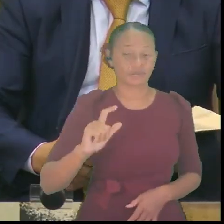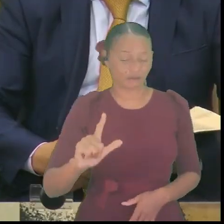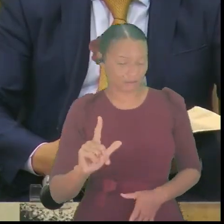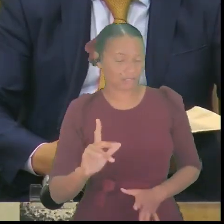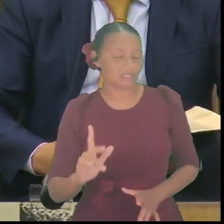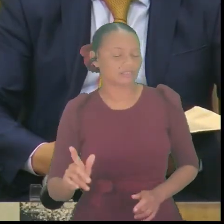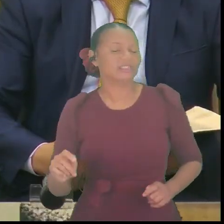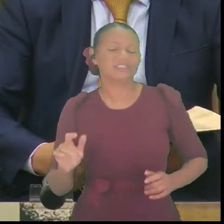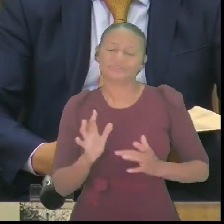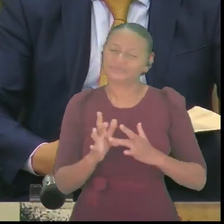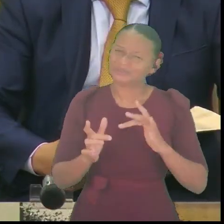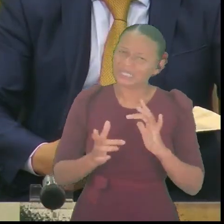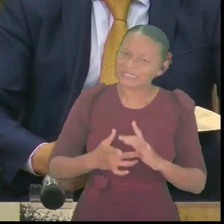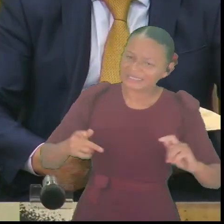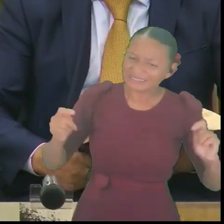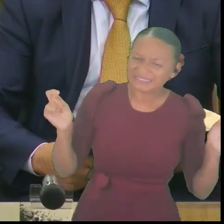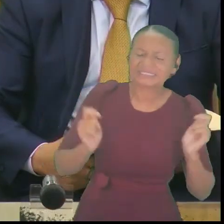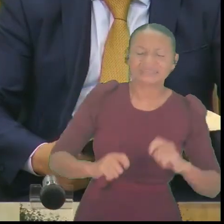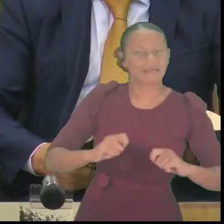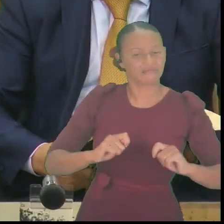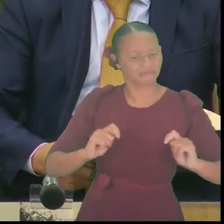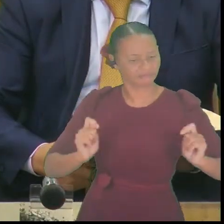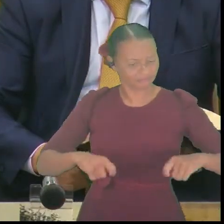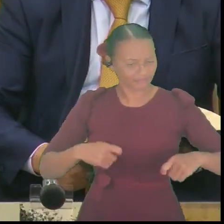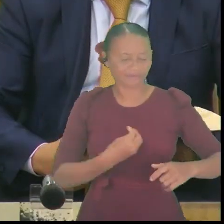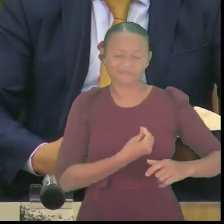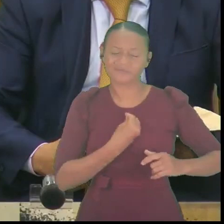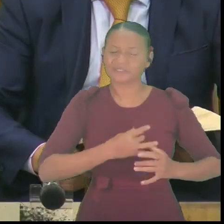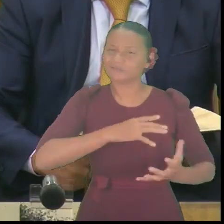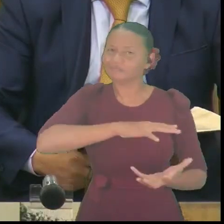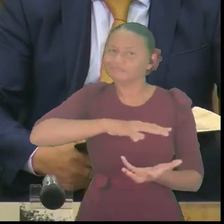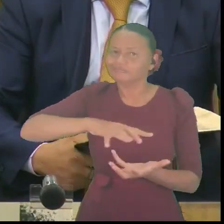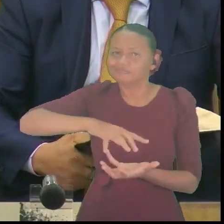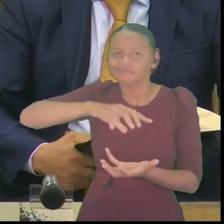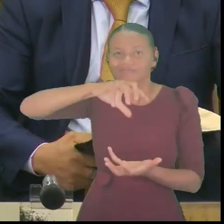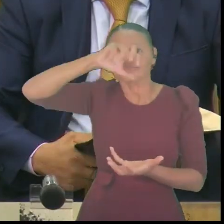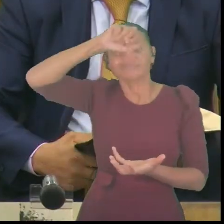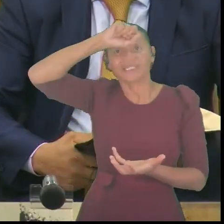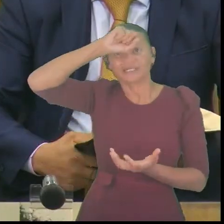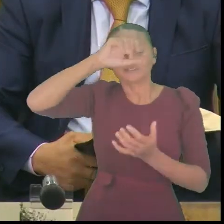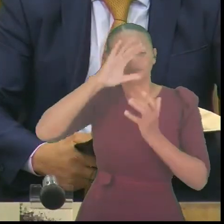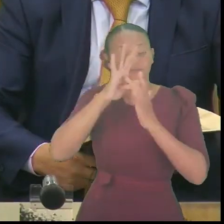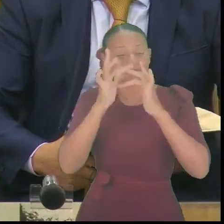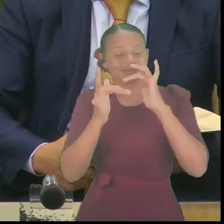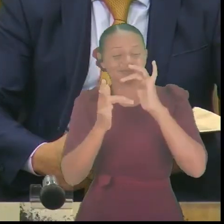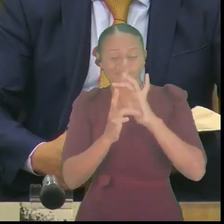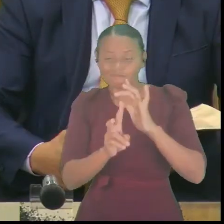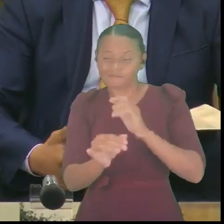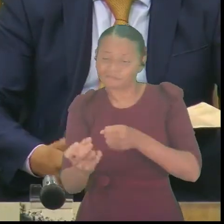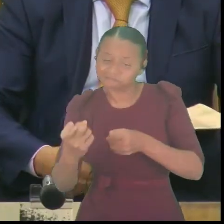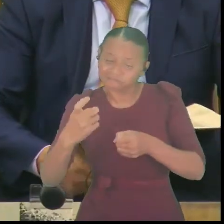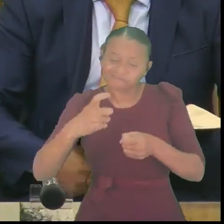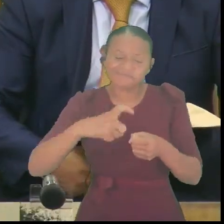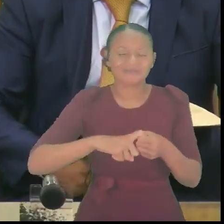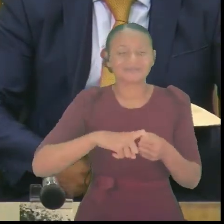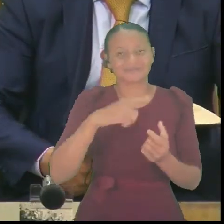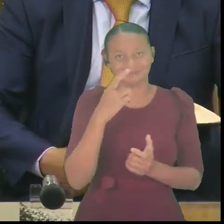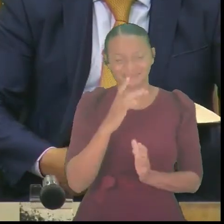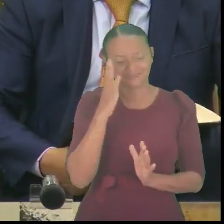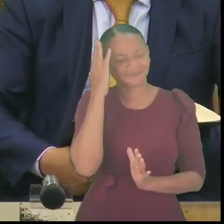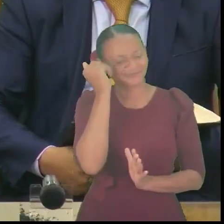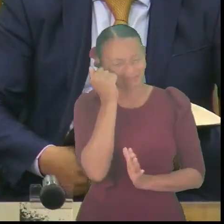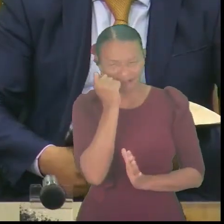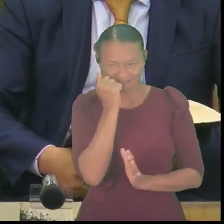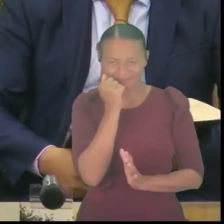de viver uma vida sobrenatural. Jesus vai voltar para arrebatar a igreja, e isso é fato, nenhum de nós